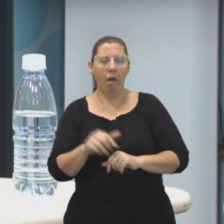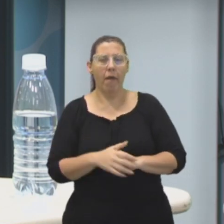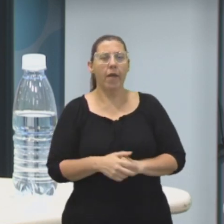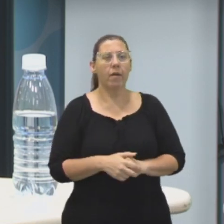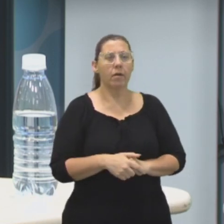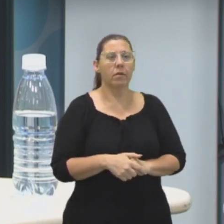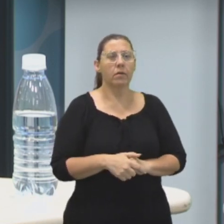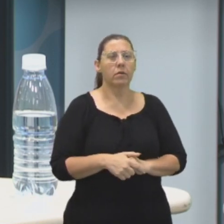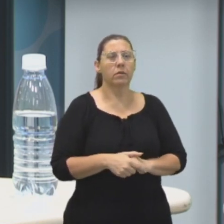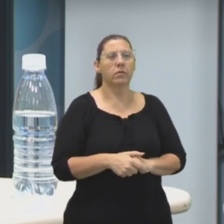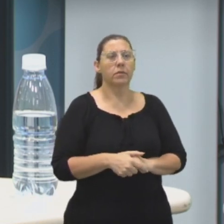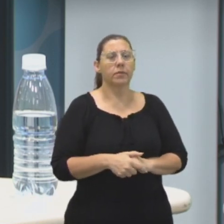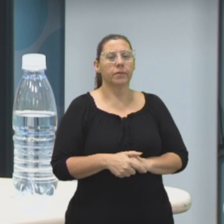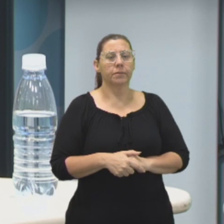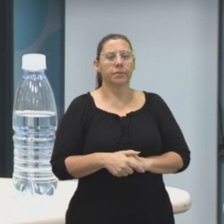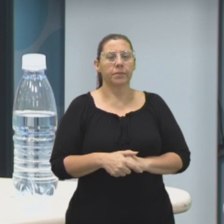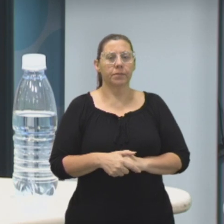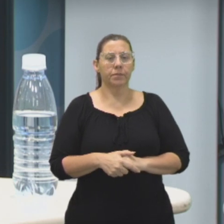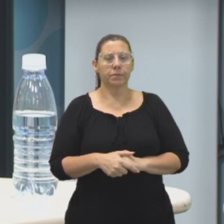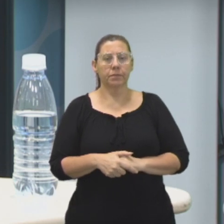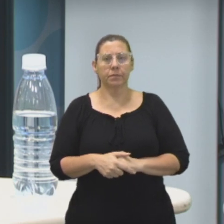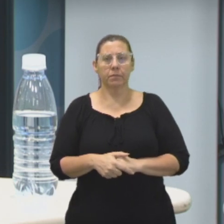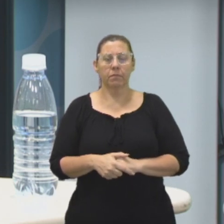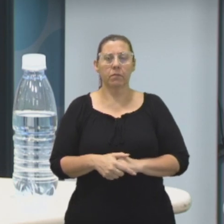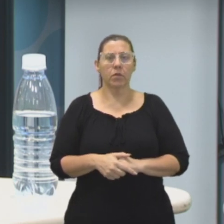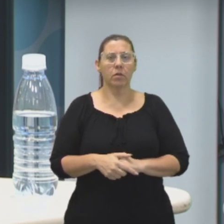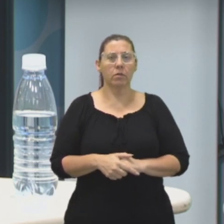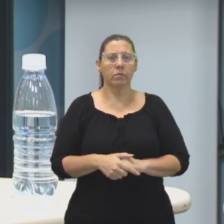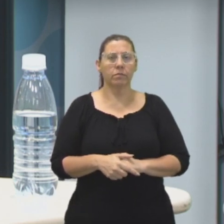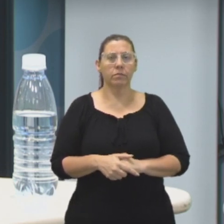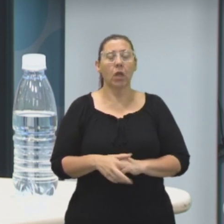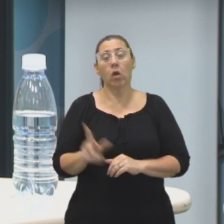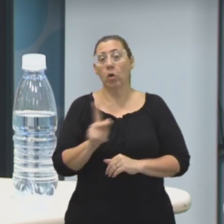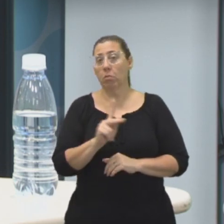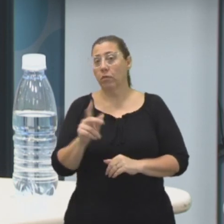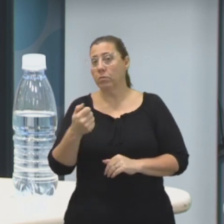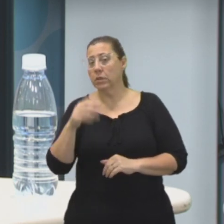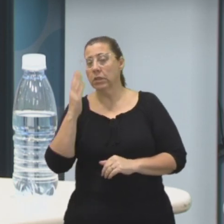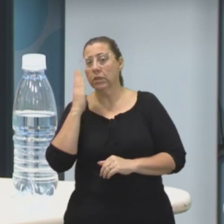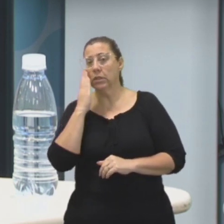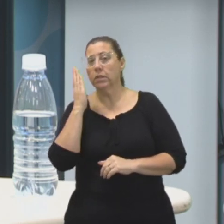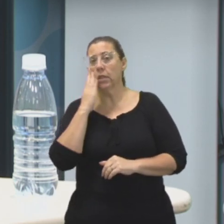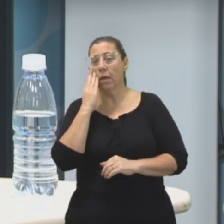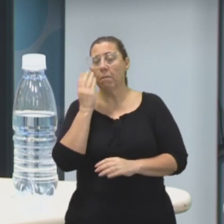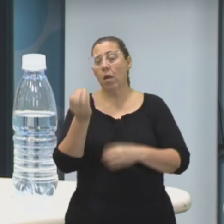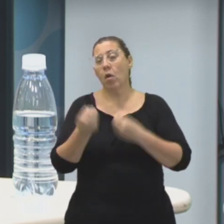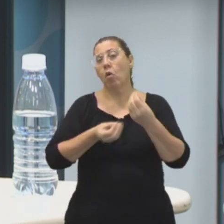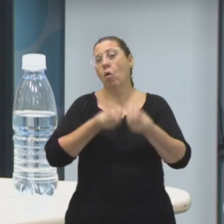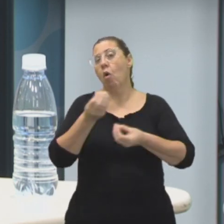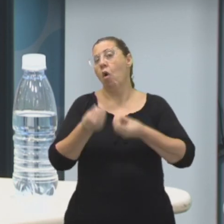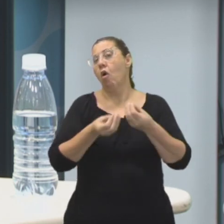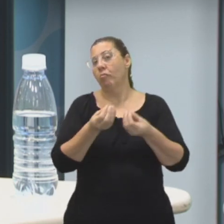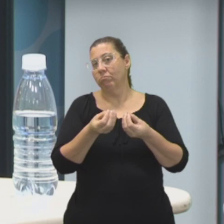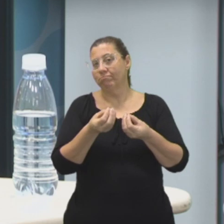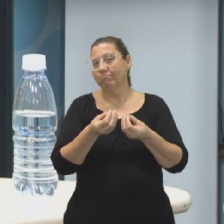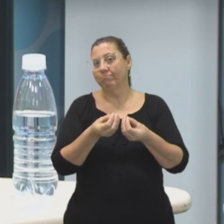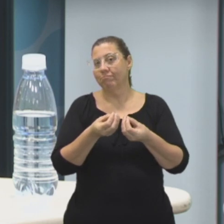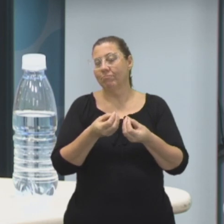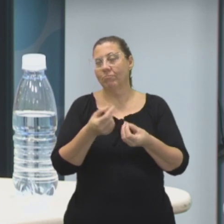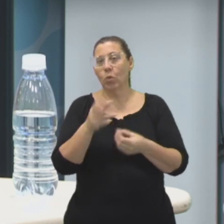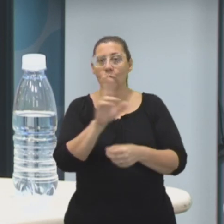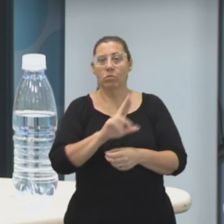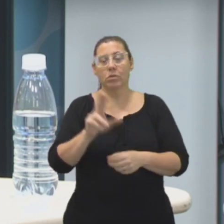a questão do professor saber muito bem, saber lidar, né, com esses vídeos. Então,